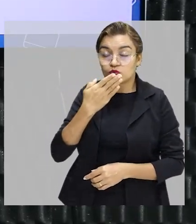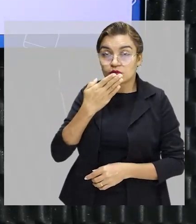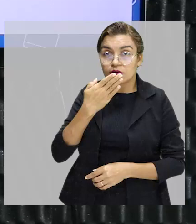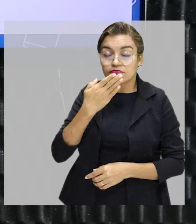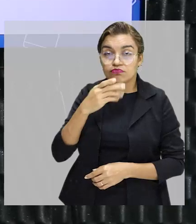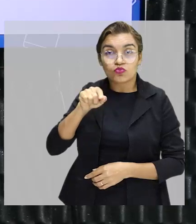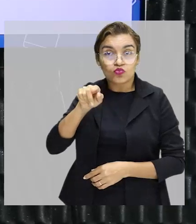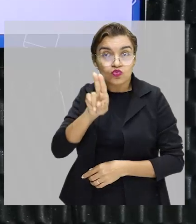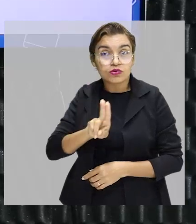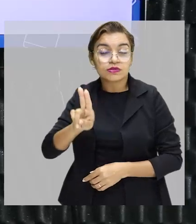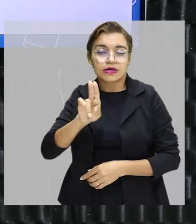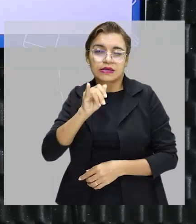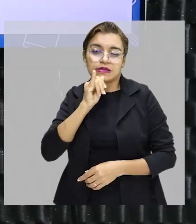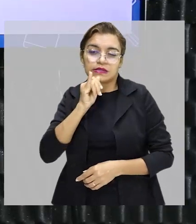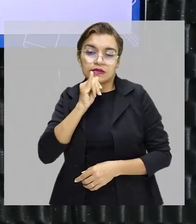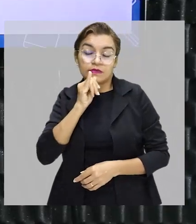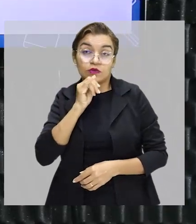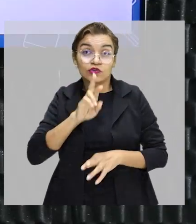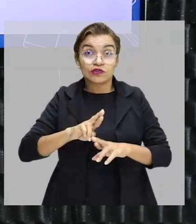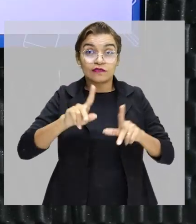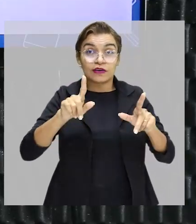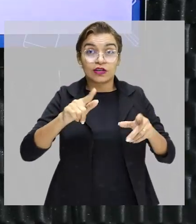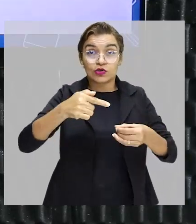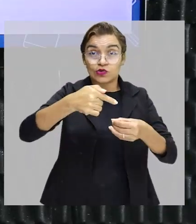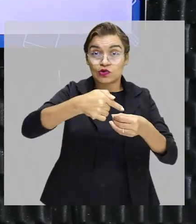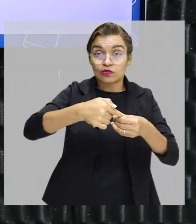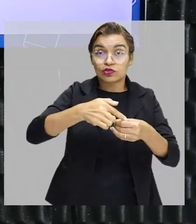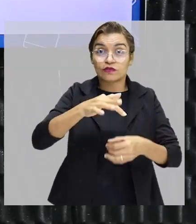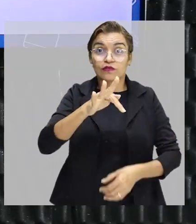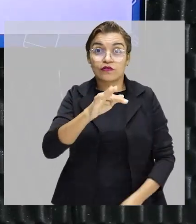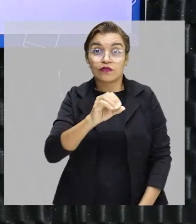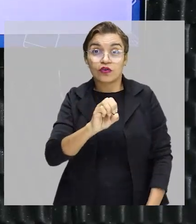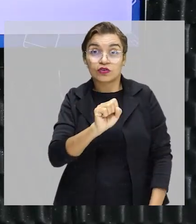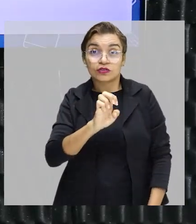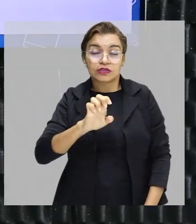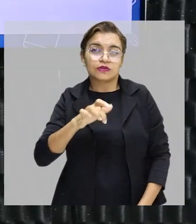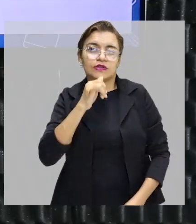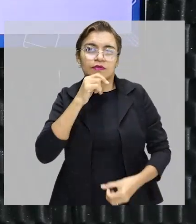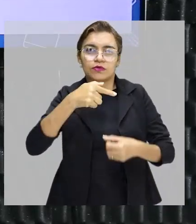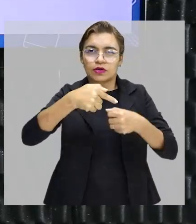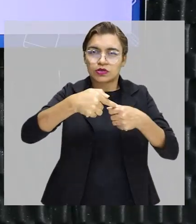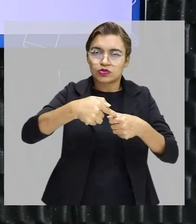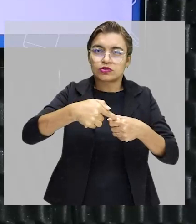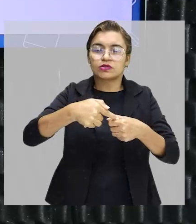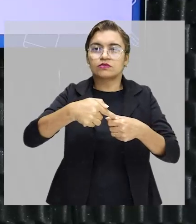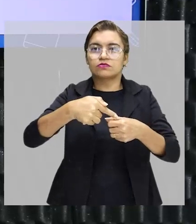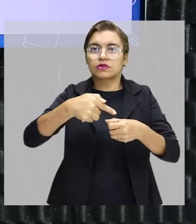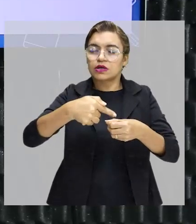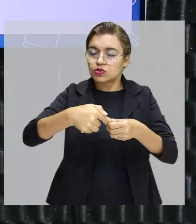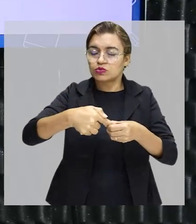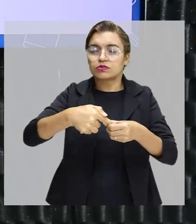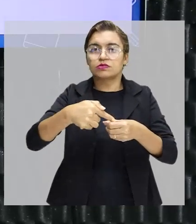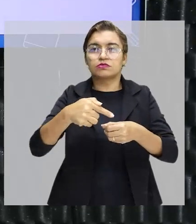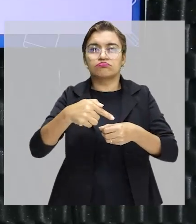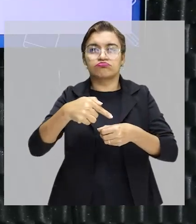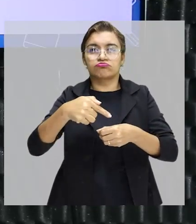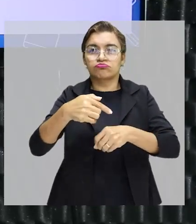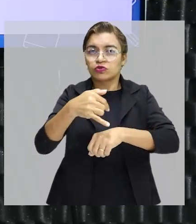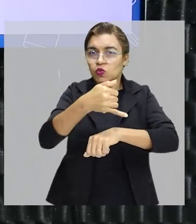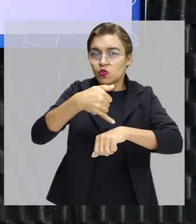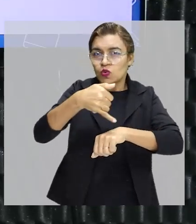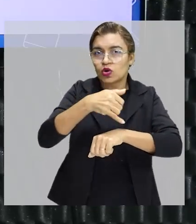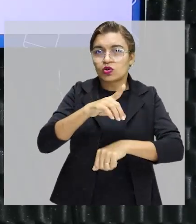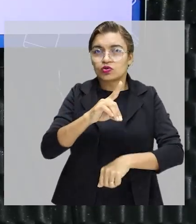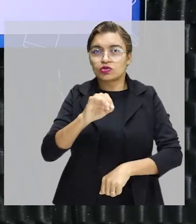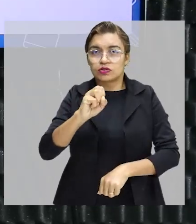O que não ocorre com os combustíveis fósseis, né? No caso a gasolina, o óleo diesel, né? Por